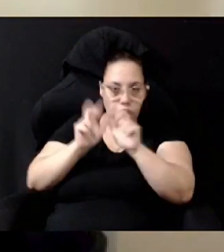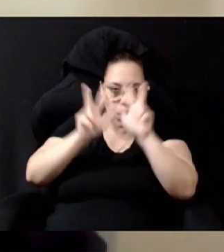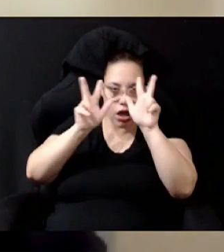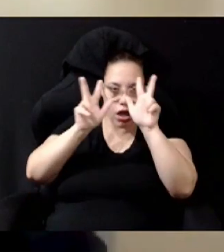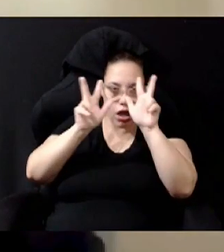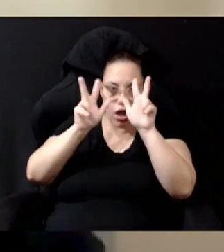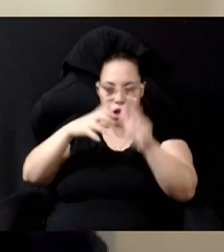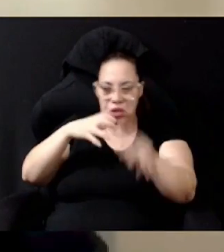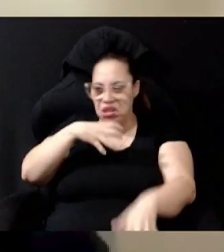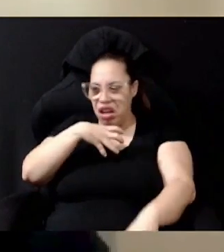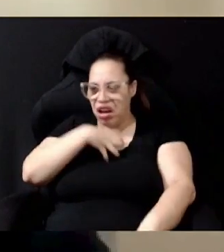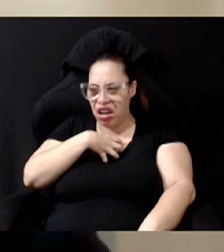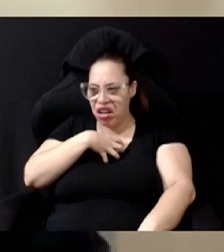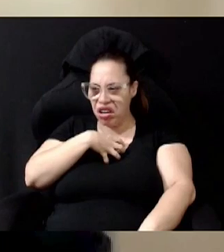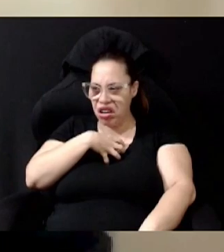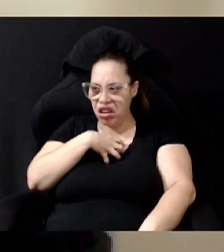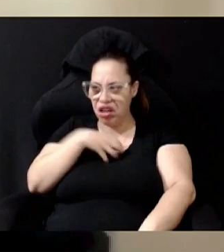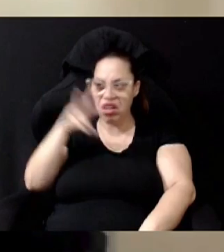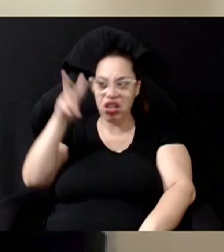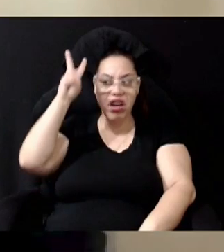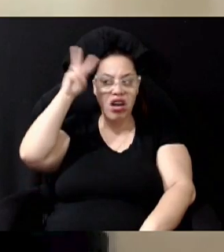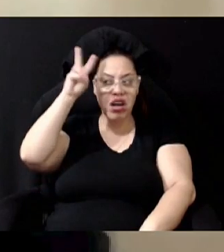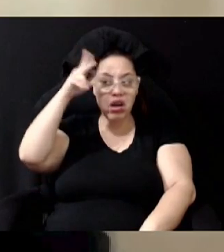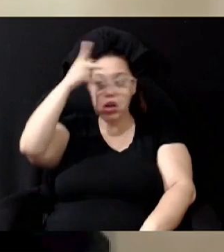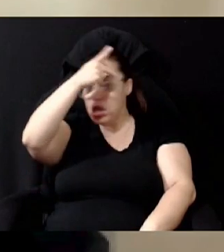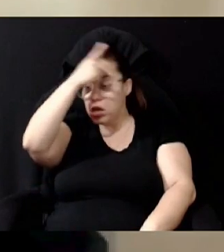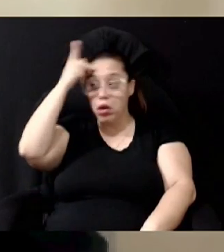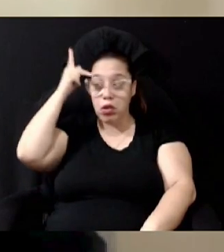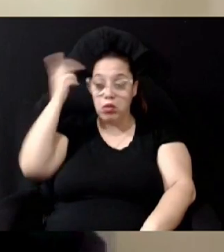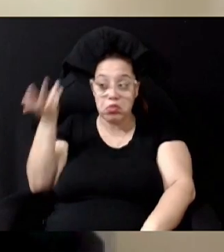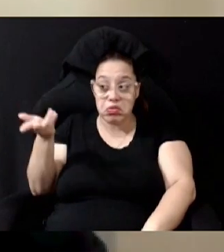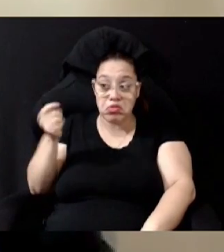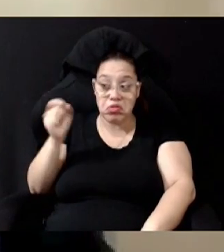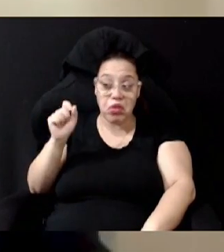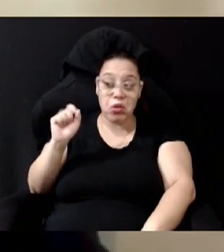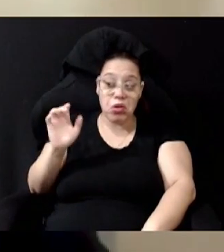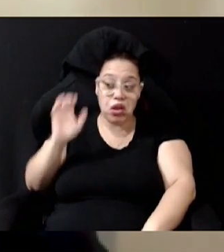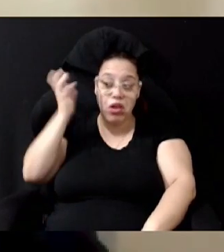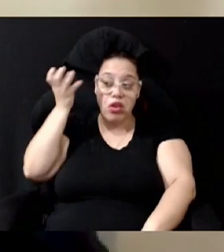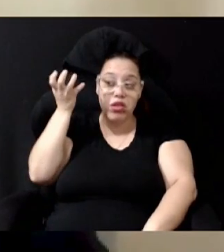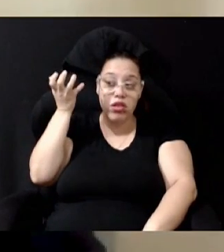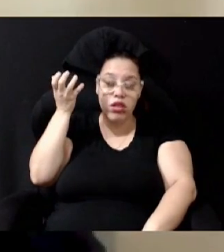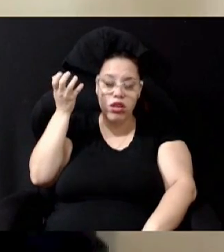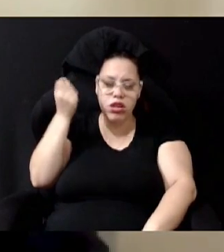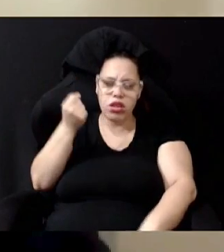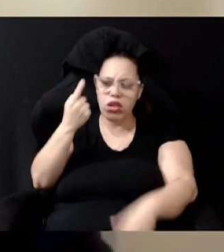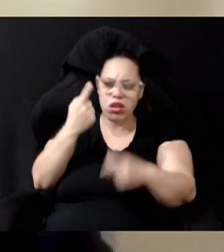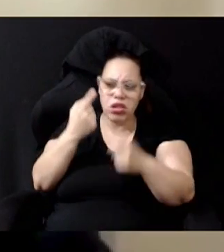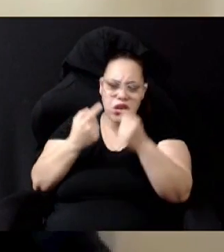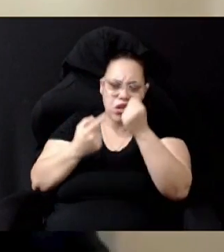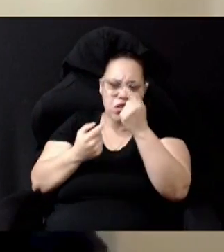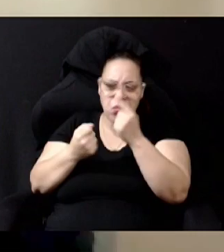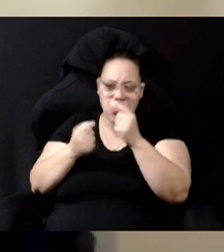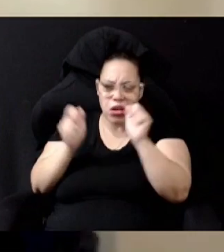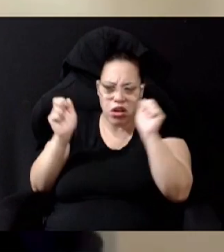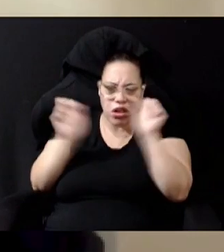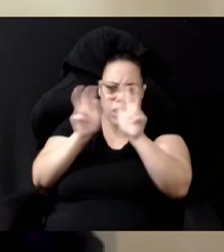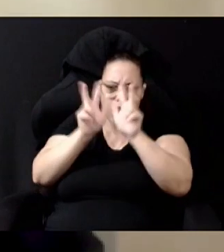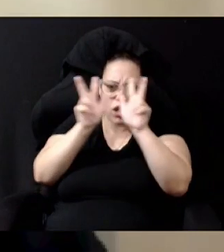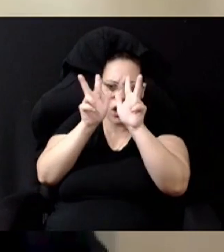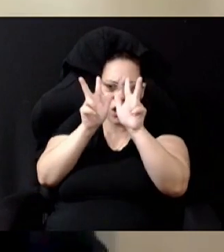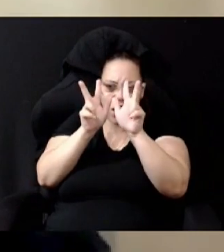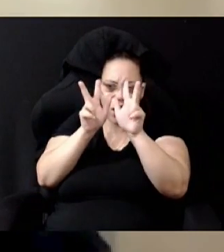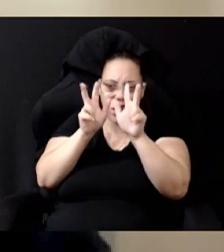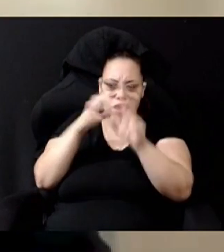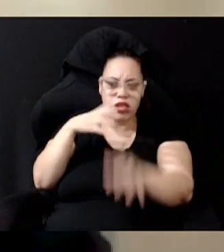a história da pessoa, o que aconteceu desde as primeiras manifestações, como está até ali, e o exame